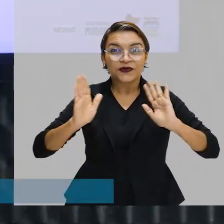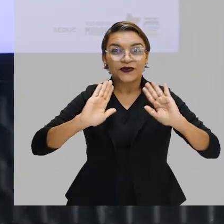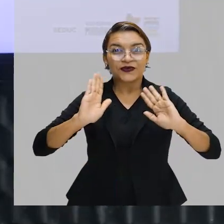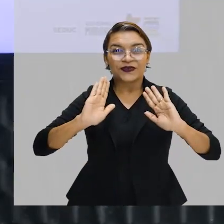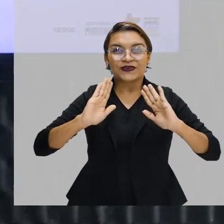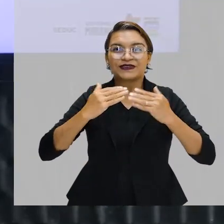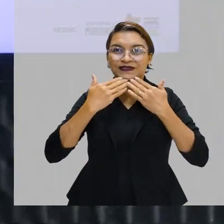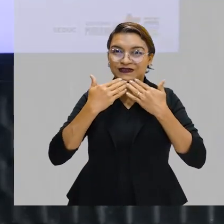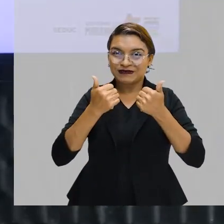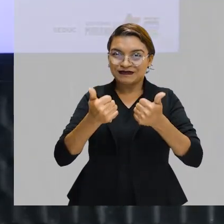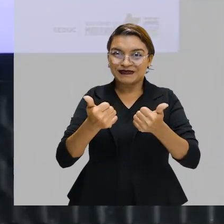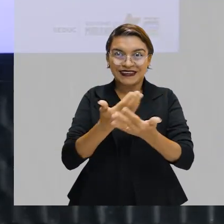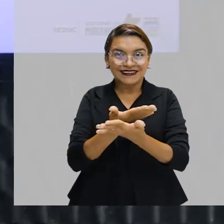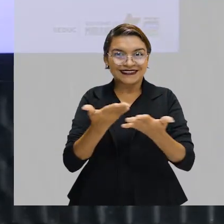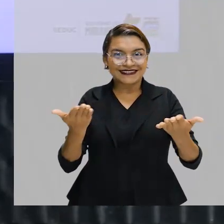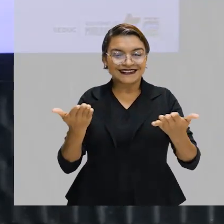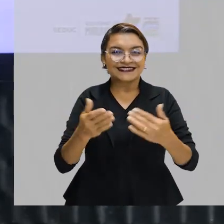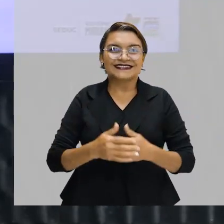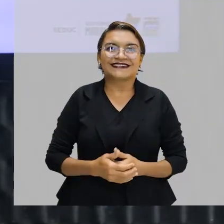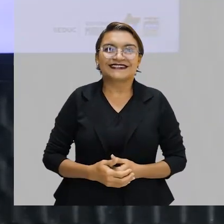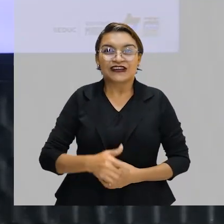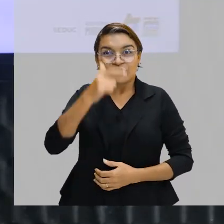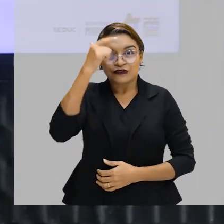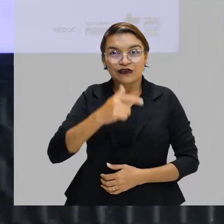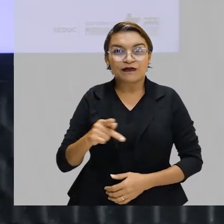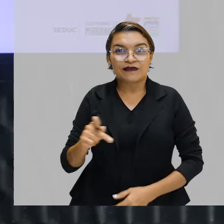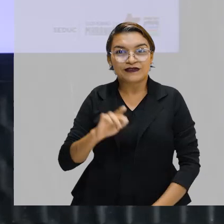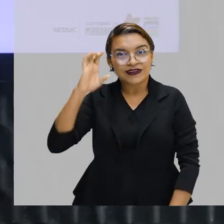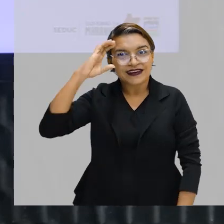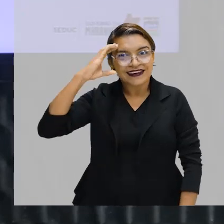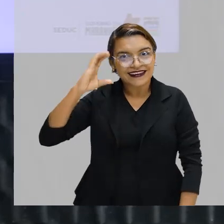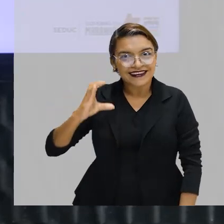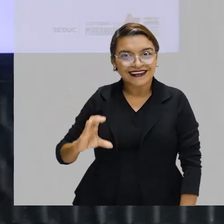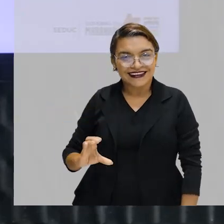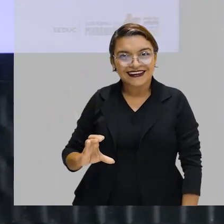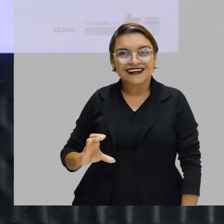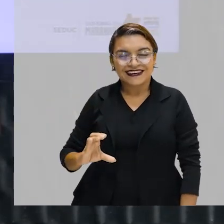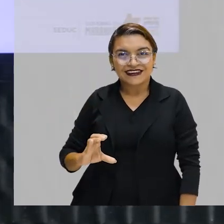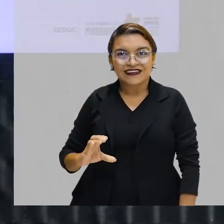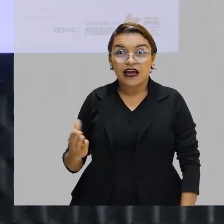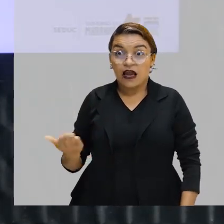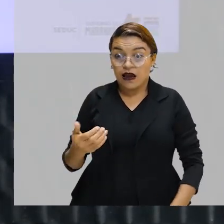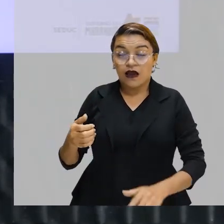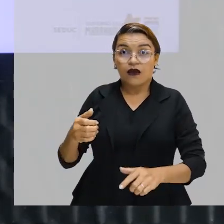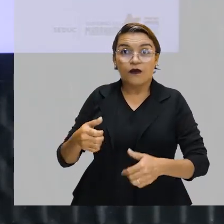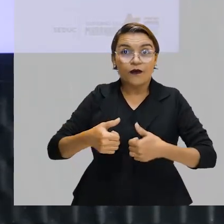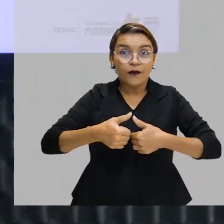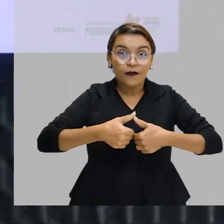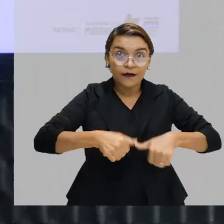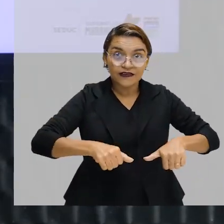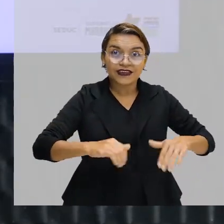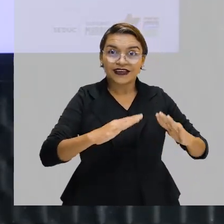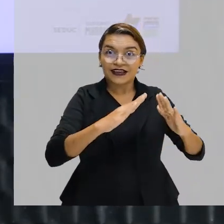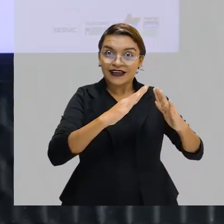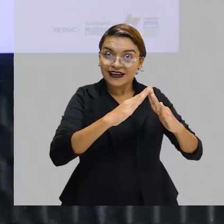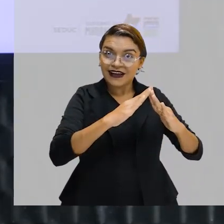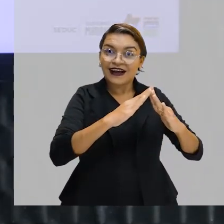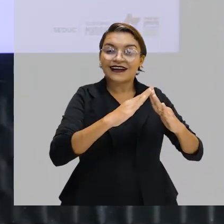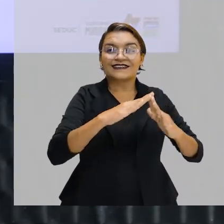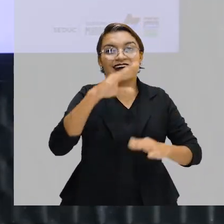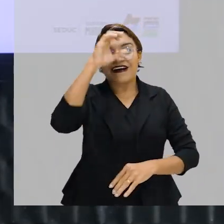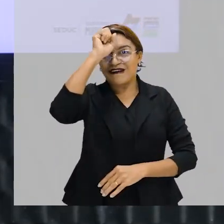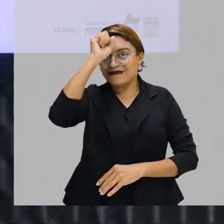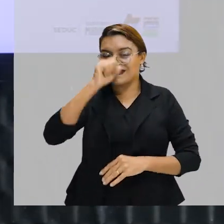Oi, chuchus! Tudo bem com vocês? Eu sou a professora Cacau Sotero e este é o programa Fique em Casa